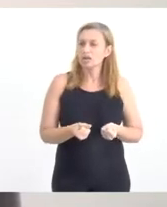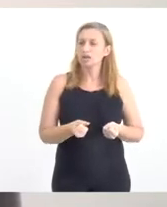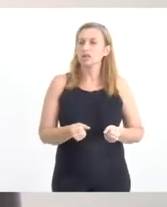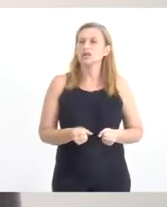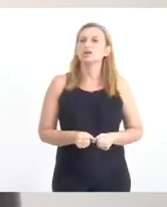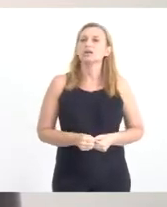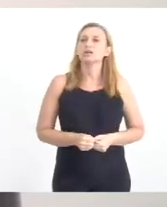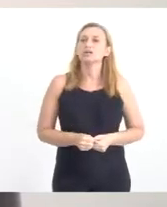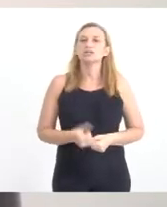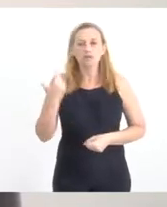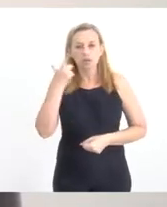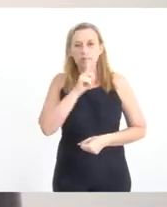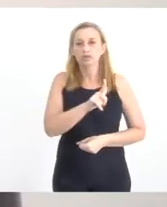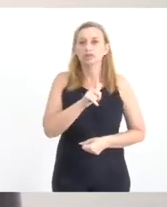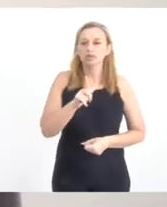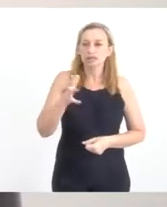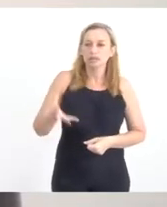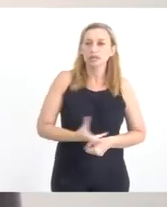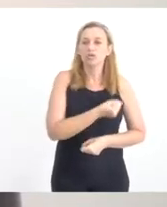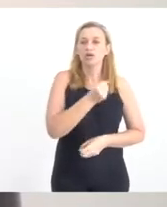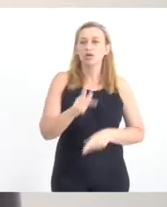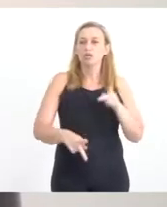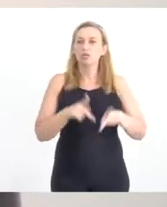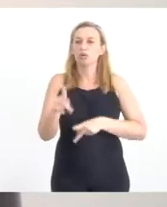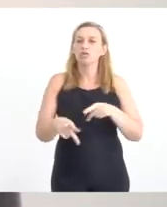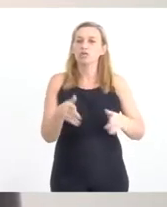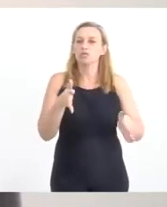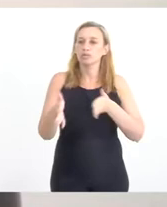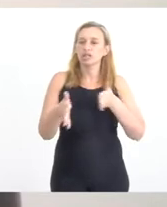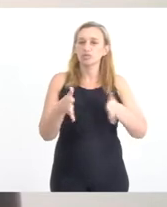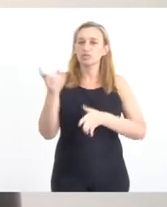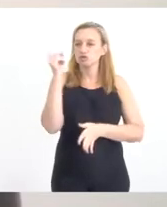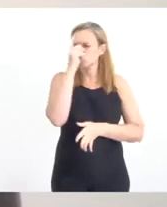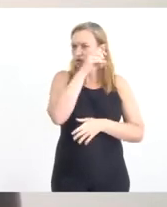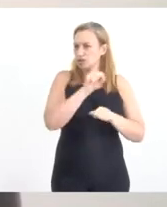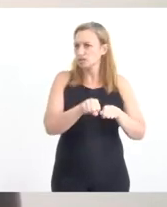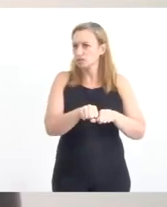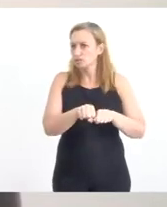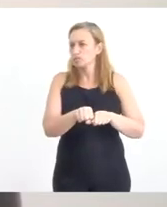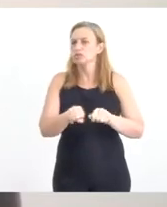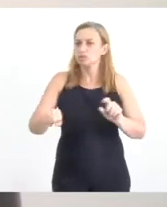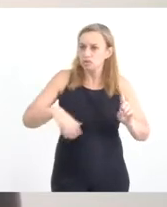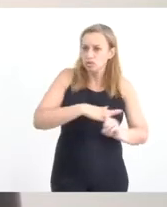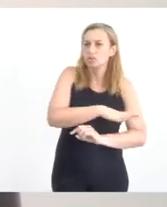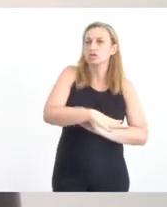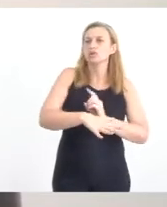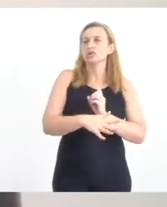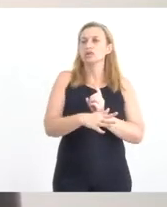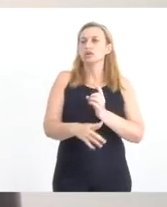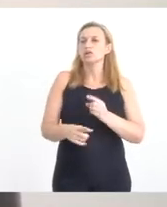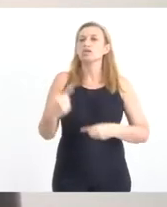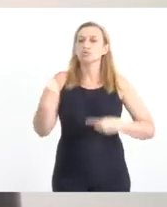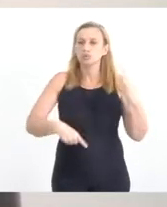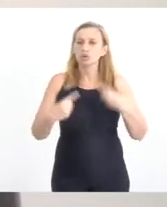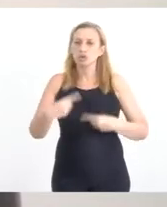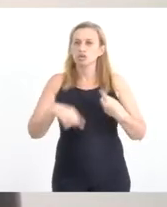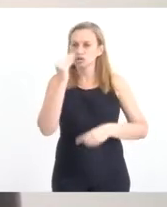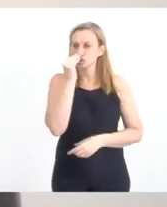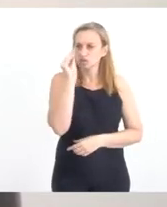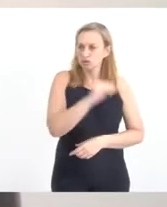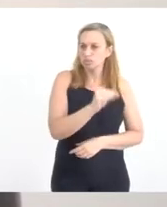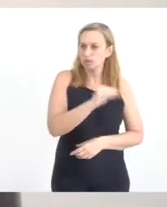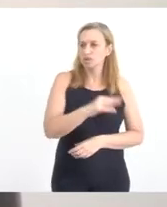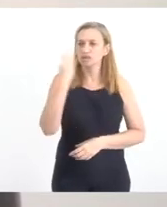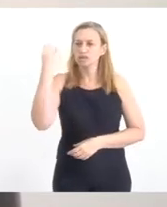para conseguir salvar a nossa população no meio de um abismo social político de negacionismo